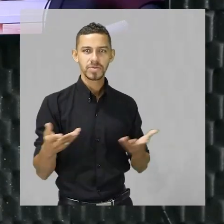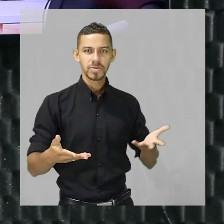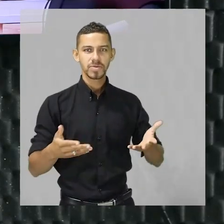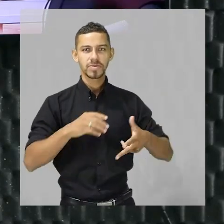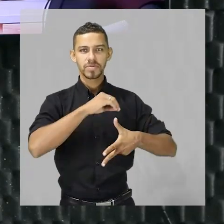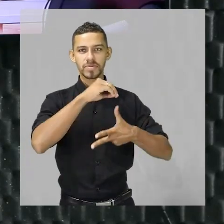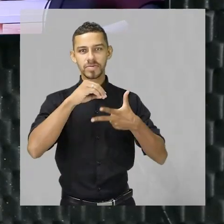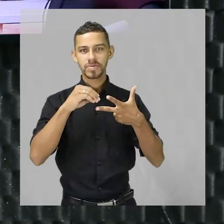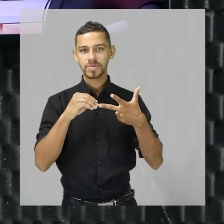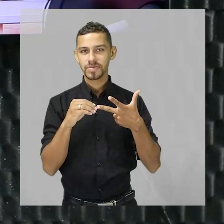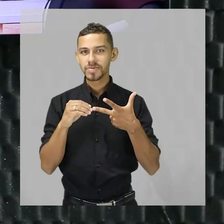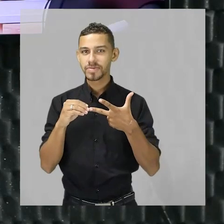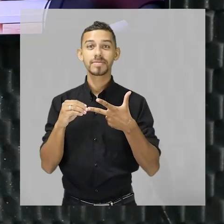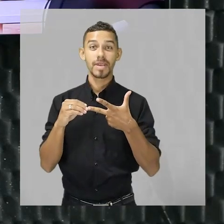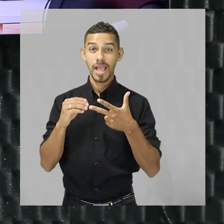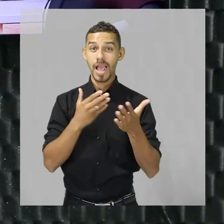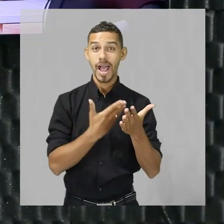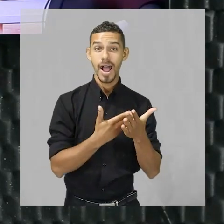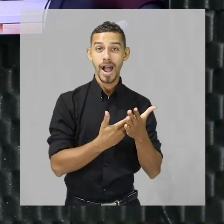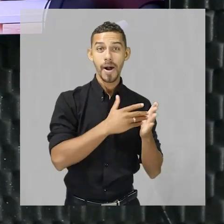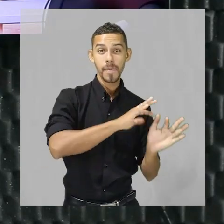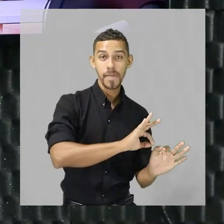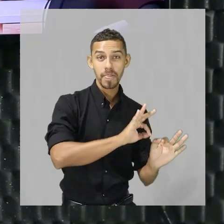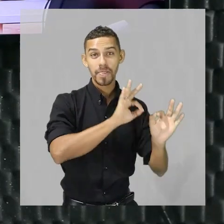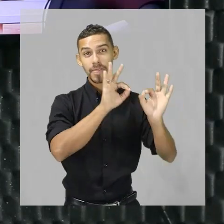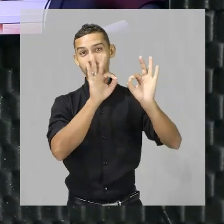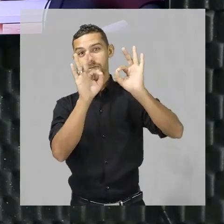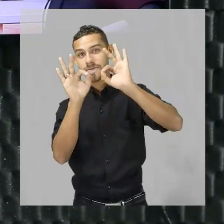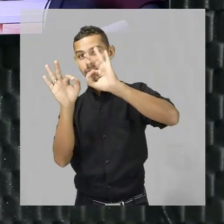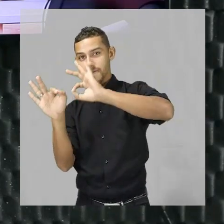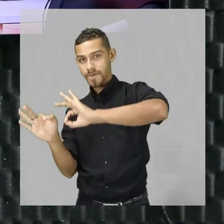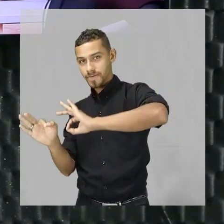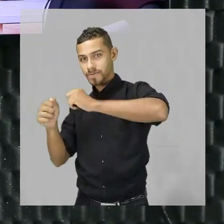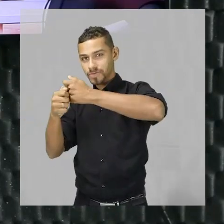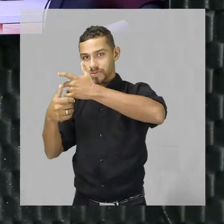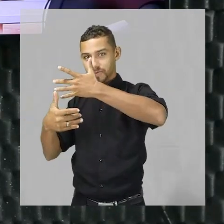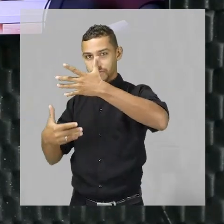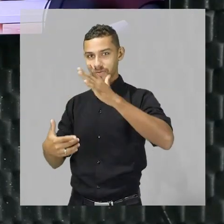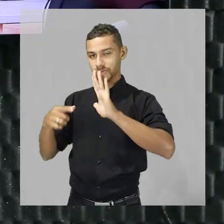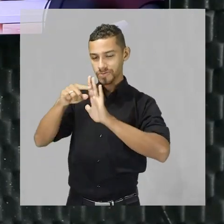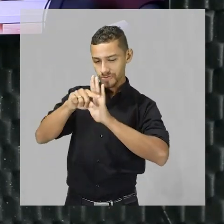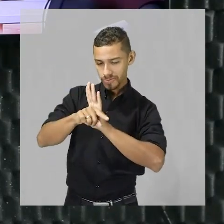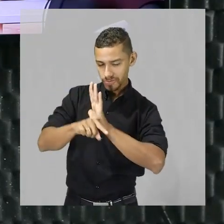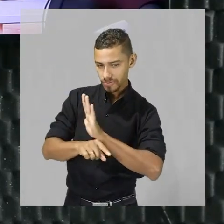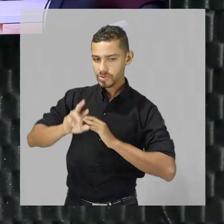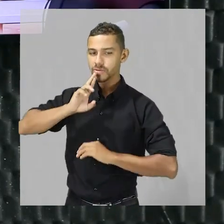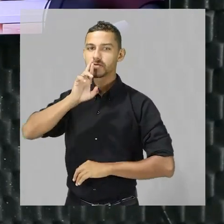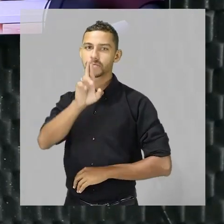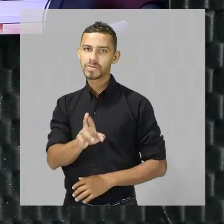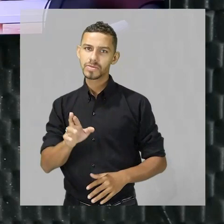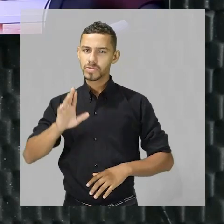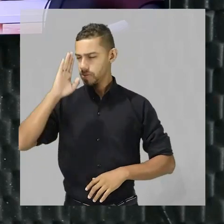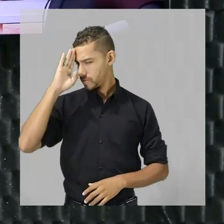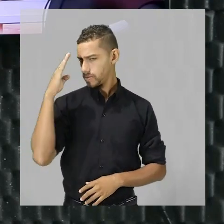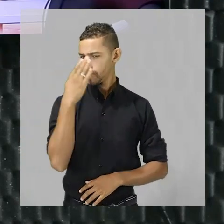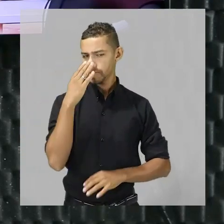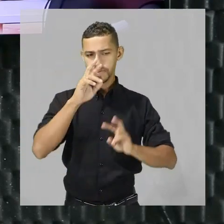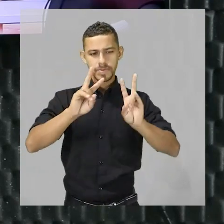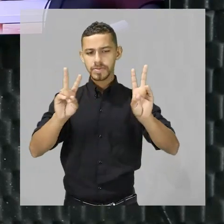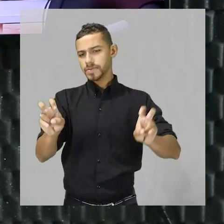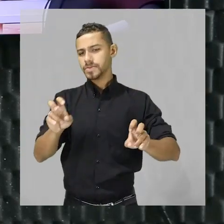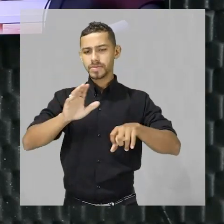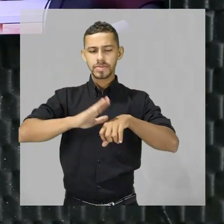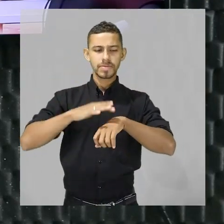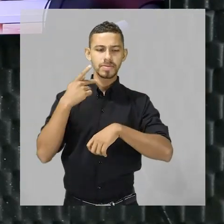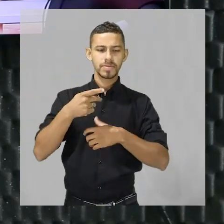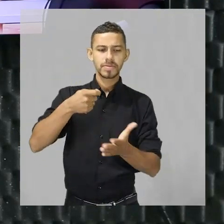né? Uma série aí de aulas, tá certo? Com bastante resolução de questões das principais temáticas que ambos os certames aí